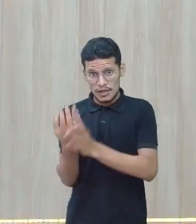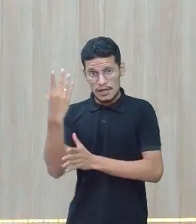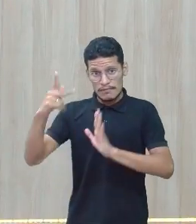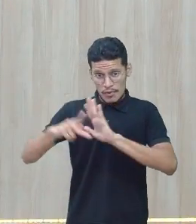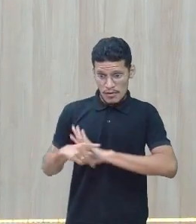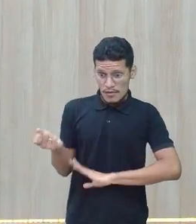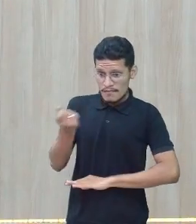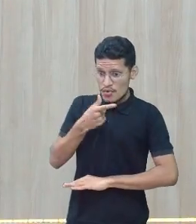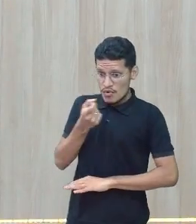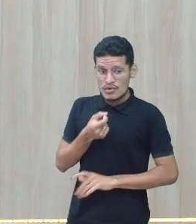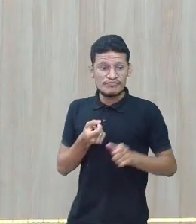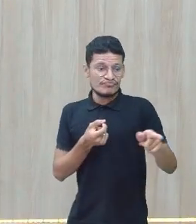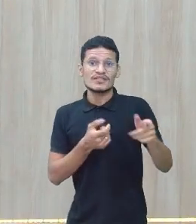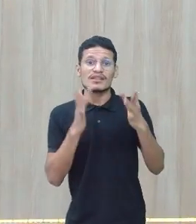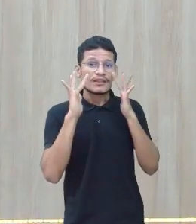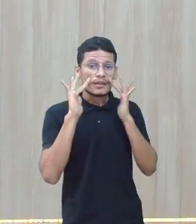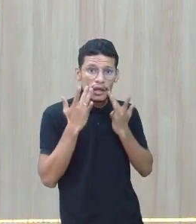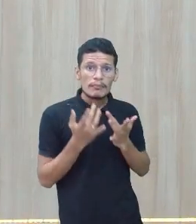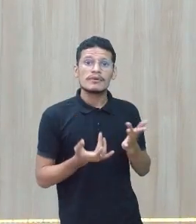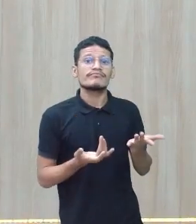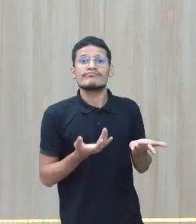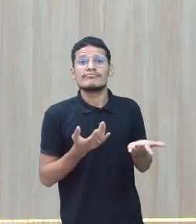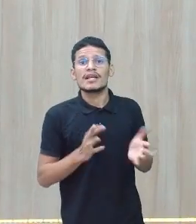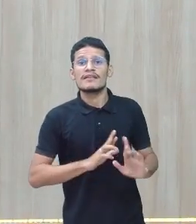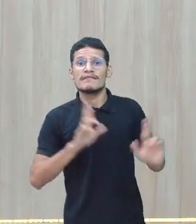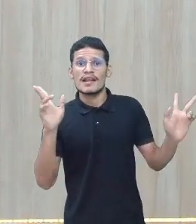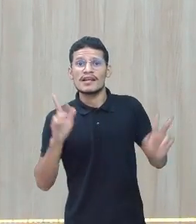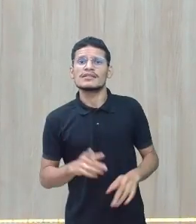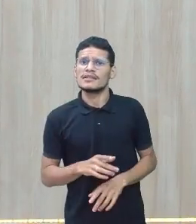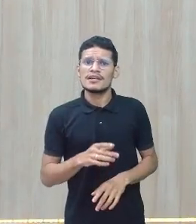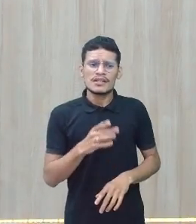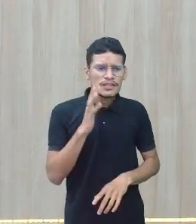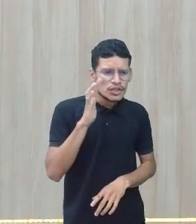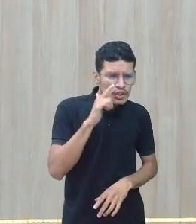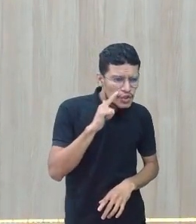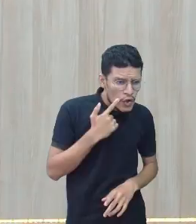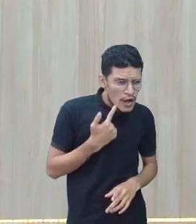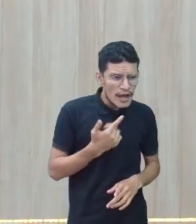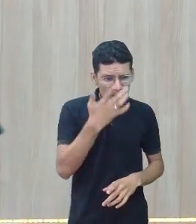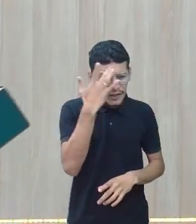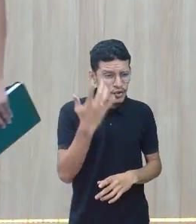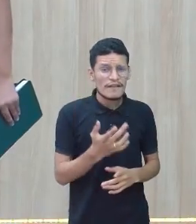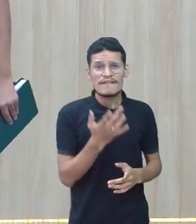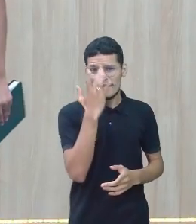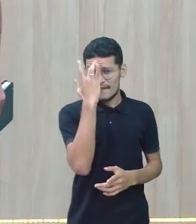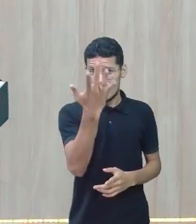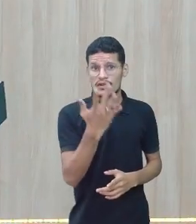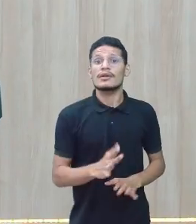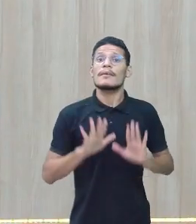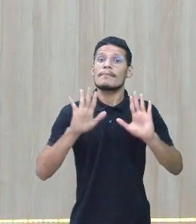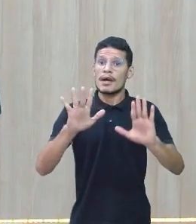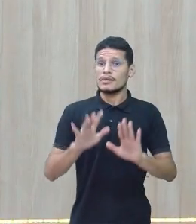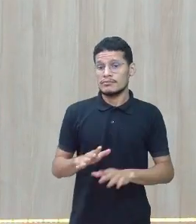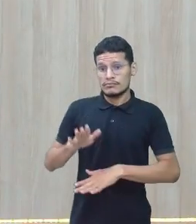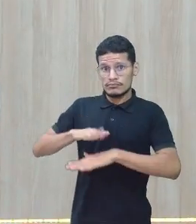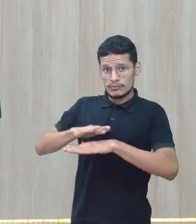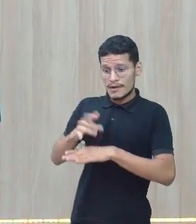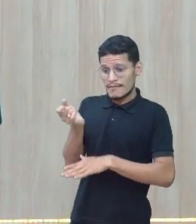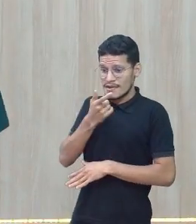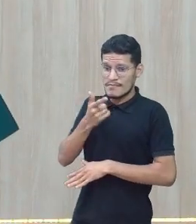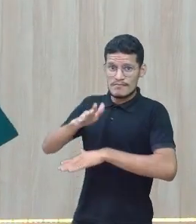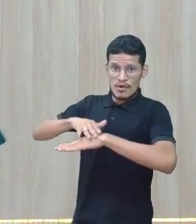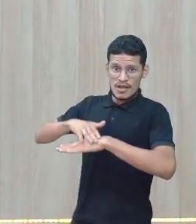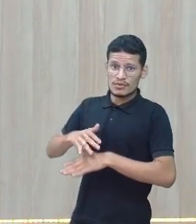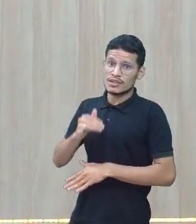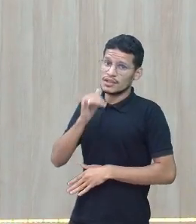fazer humor do que fazer drama, por exemplo. Fazer chorar talvez seja bem mais fácil. Agora, fazer humor de situações tristes é bem mais complicado,